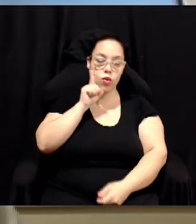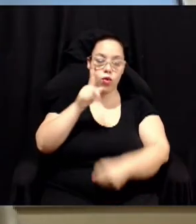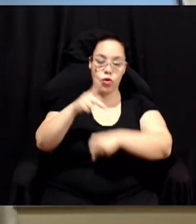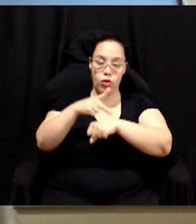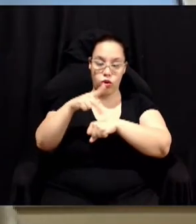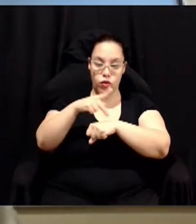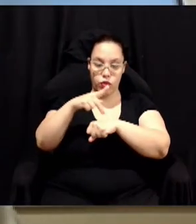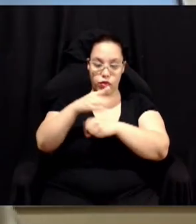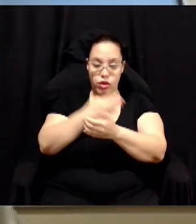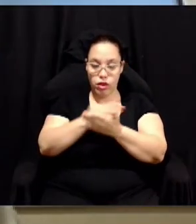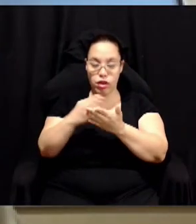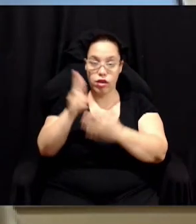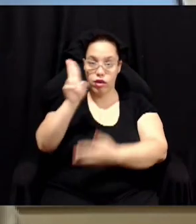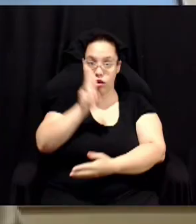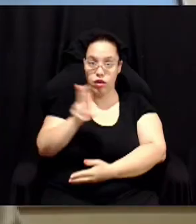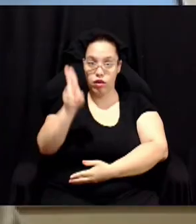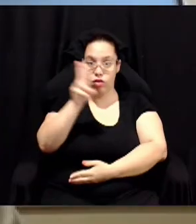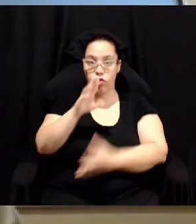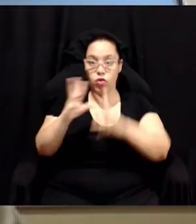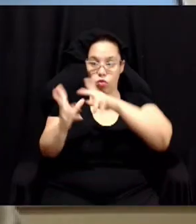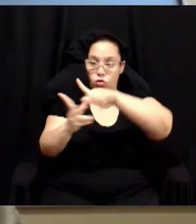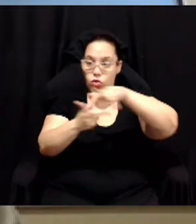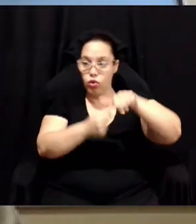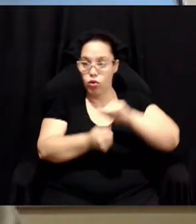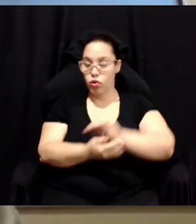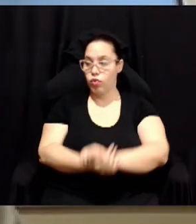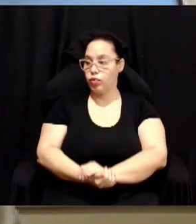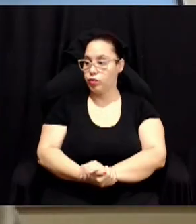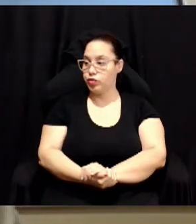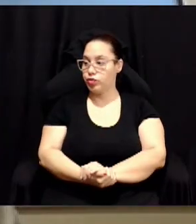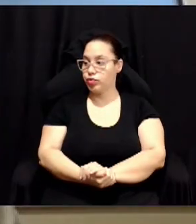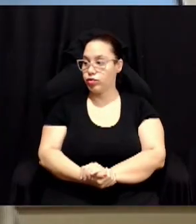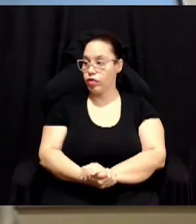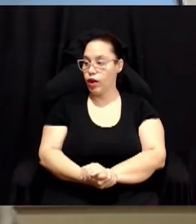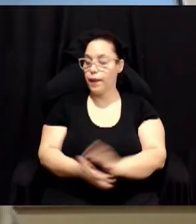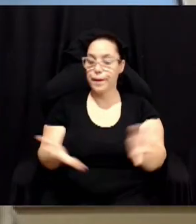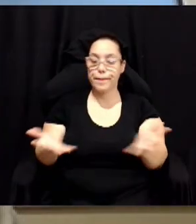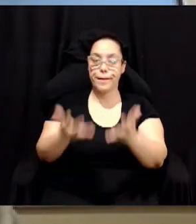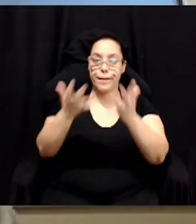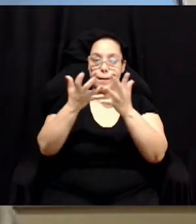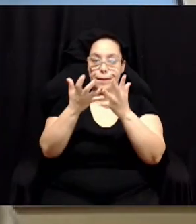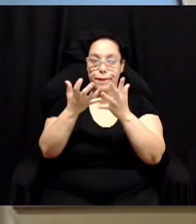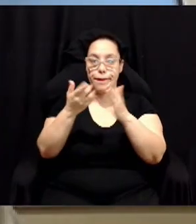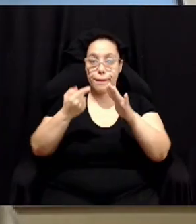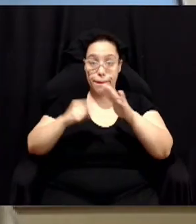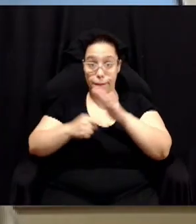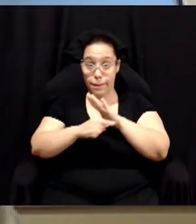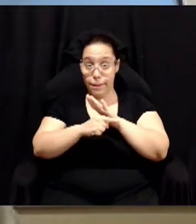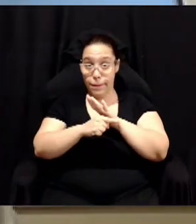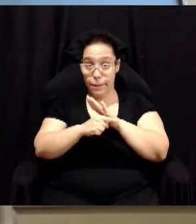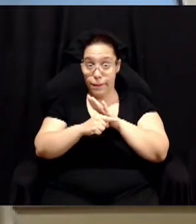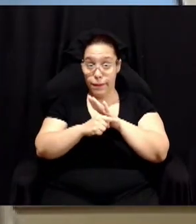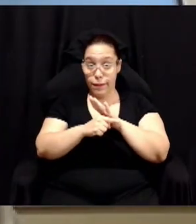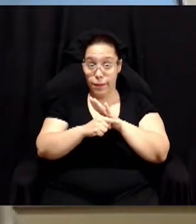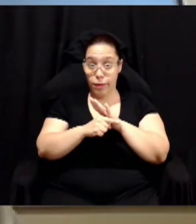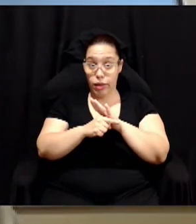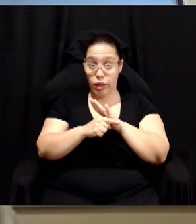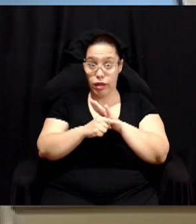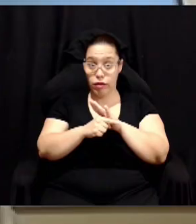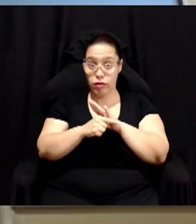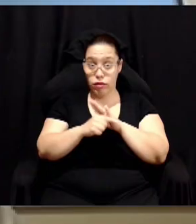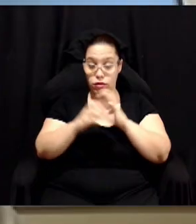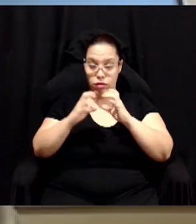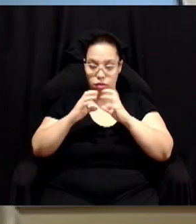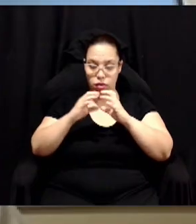a ser usada no mundo inteiro. A estimulação cerebral profunda é um método que implanta eletrodos em áreas